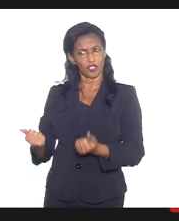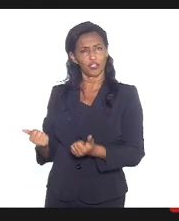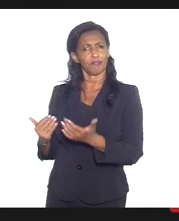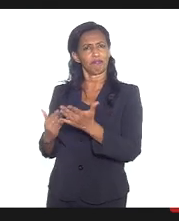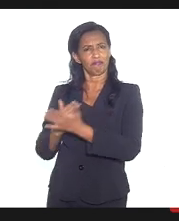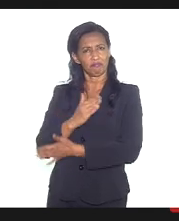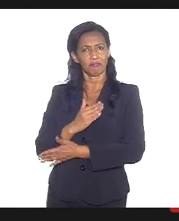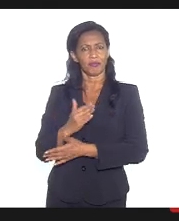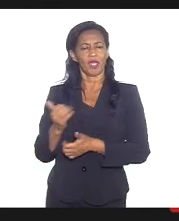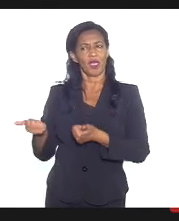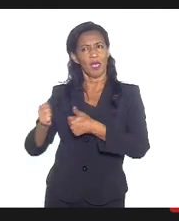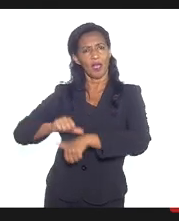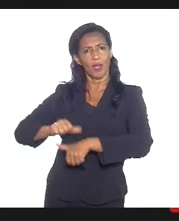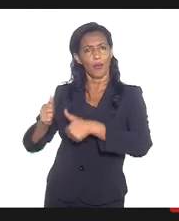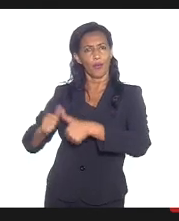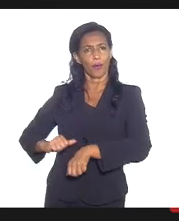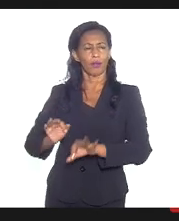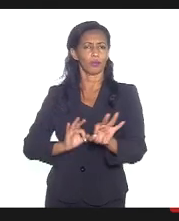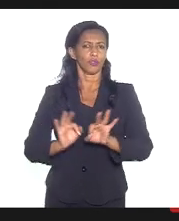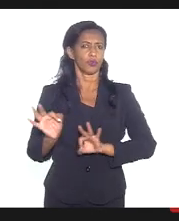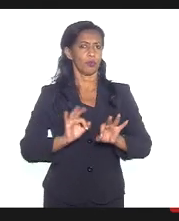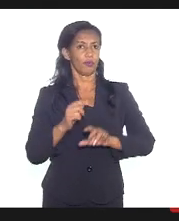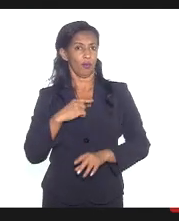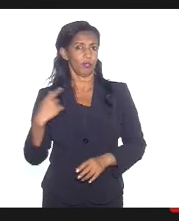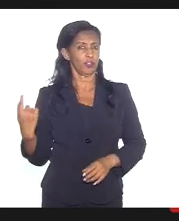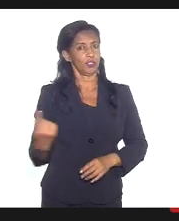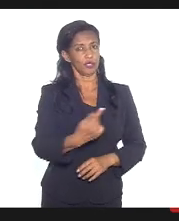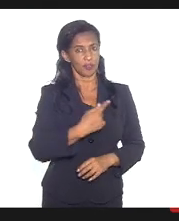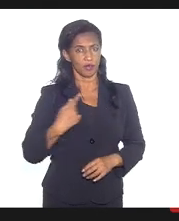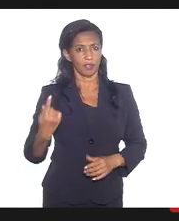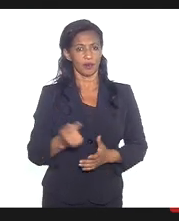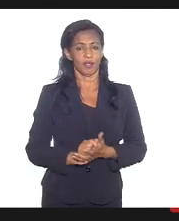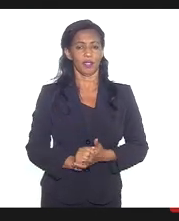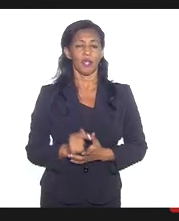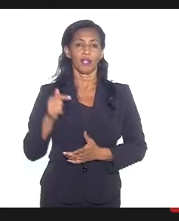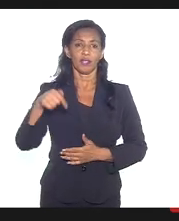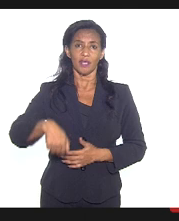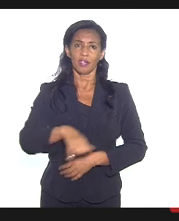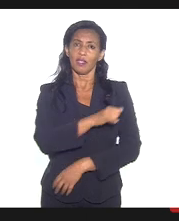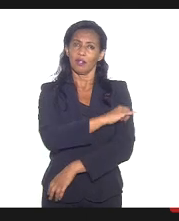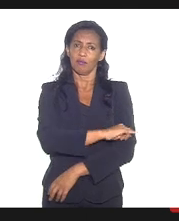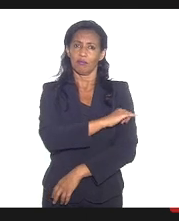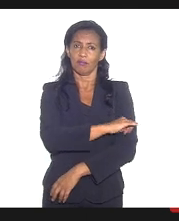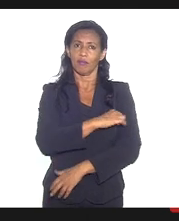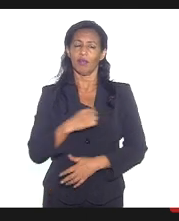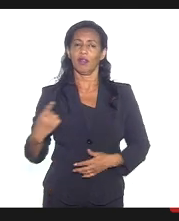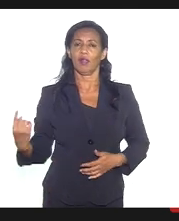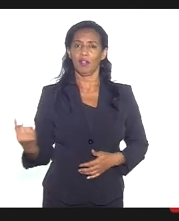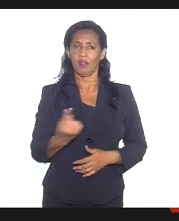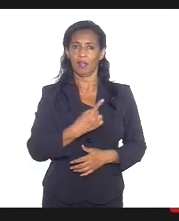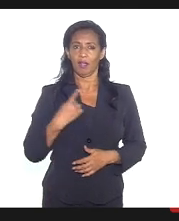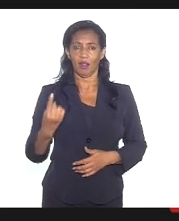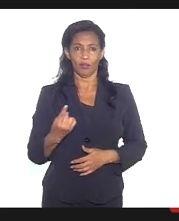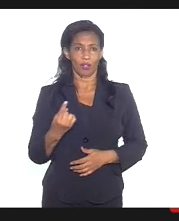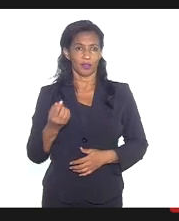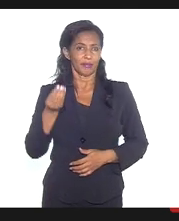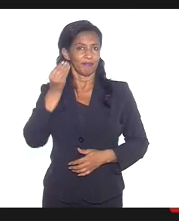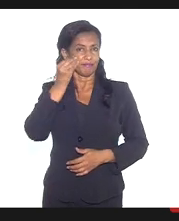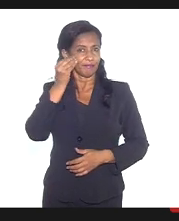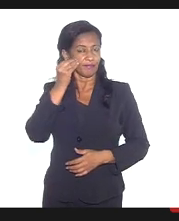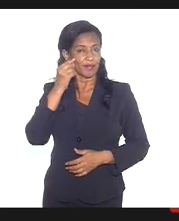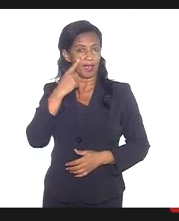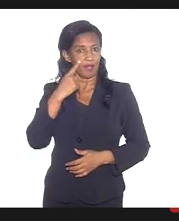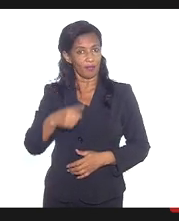né? Regulando aí de uma forma geral. E aqui no Rio de Janeiro, a nossa expectativa é